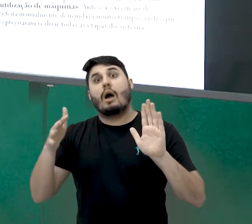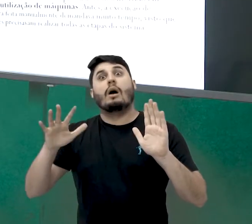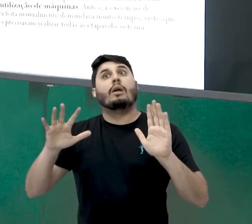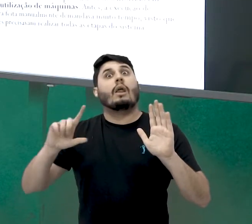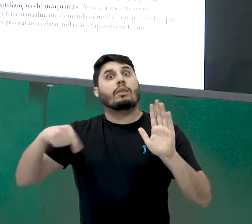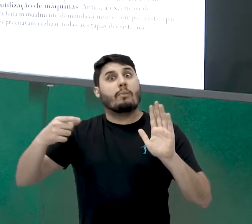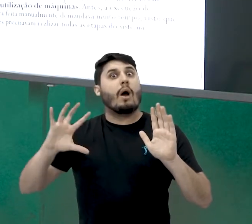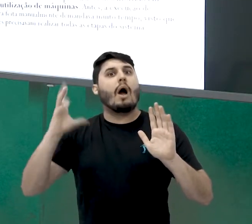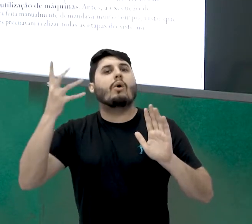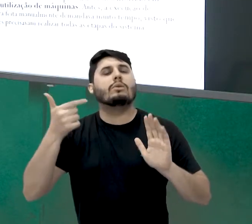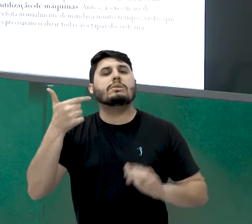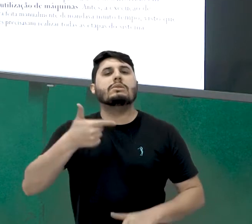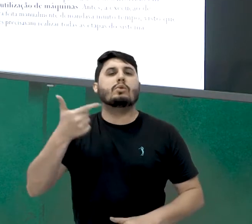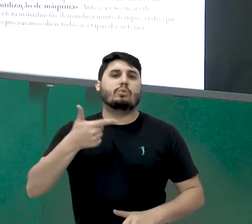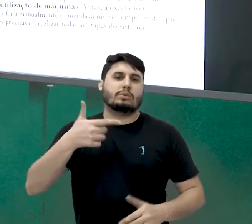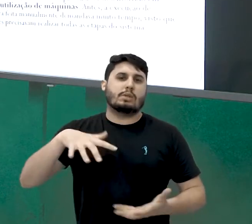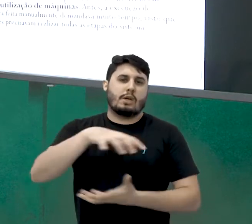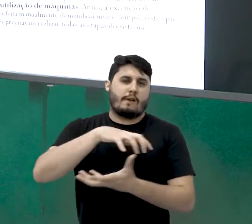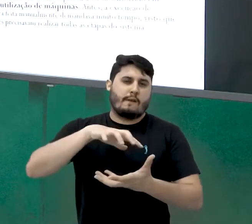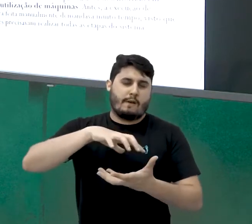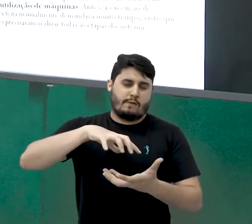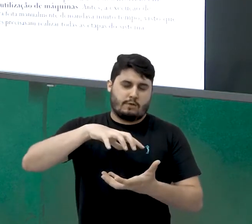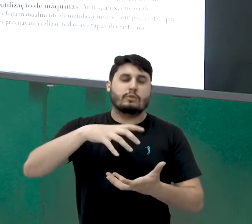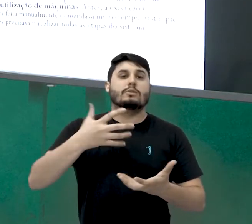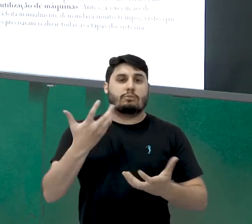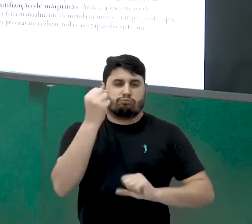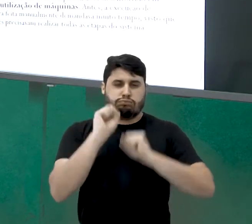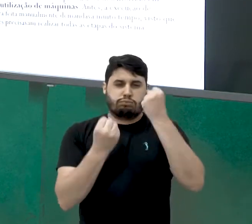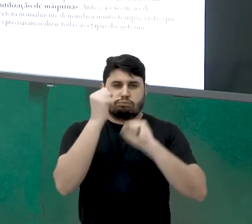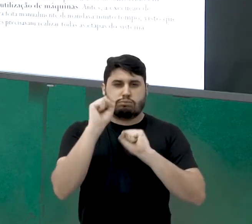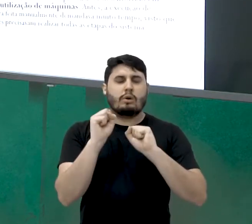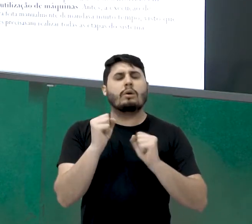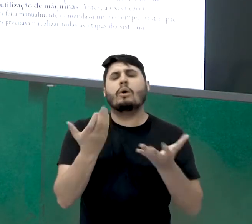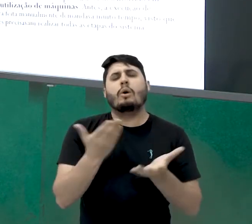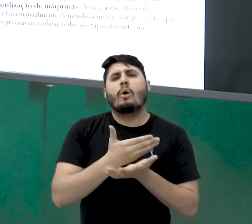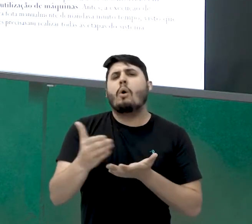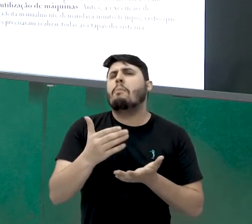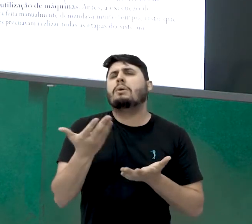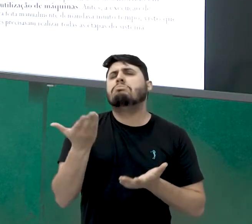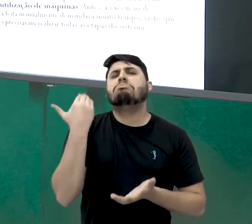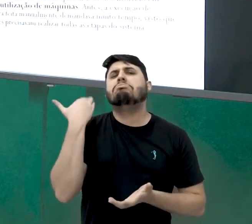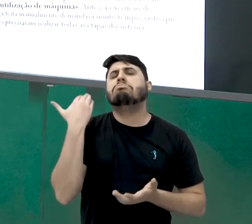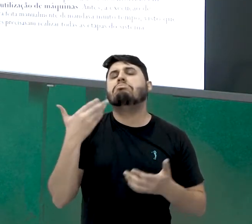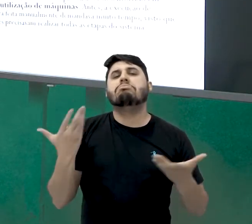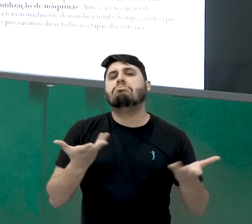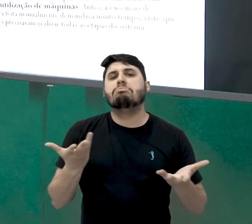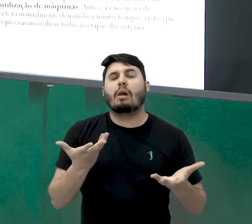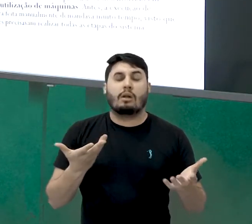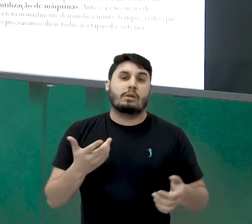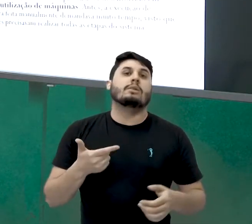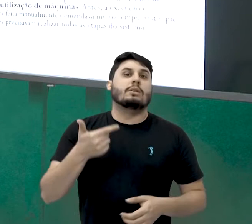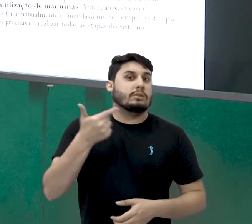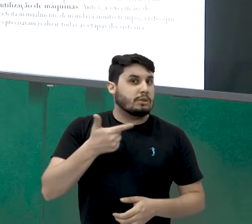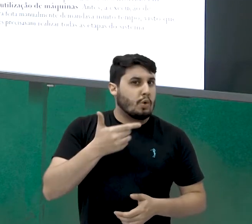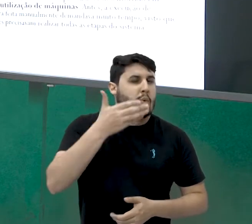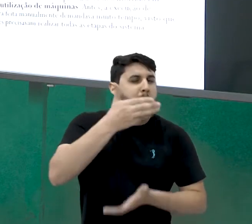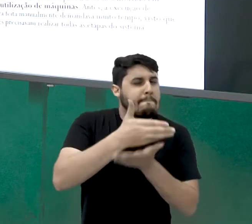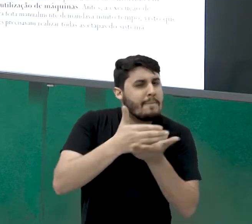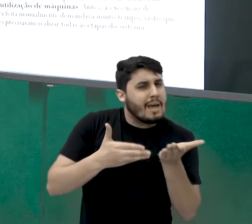industrial. Essa segunda revolução industrial, ela começa lá pela segunda metade do século